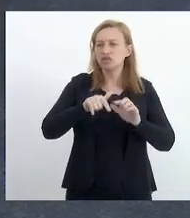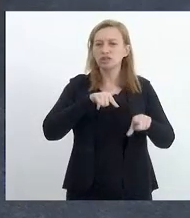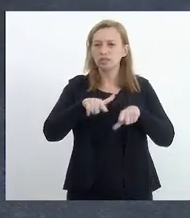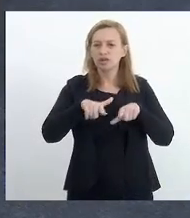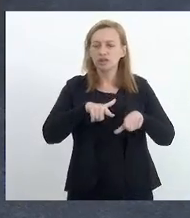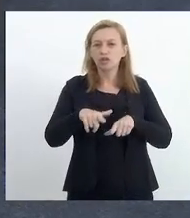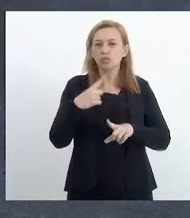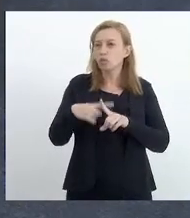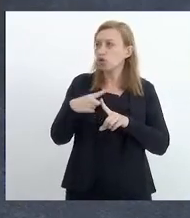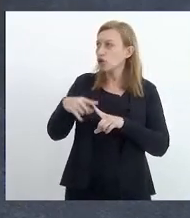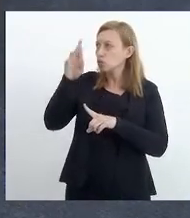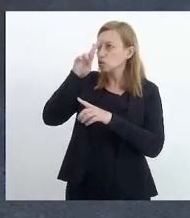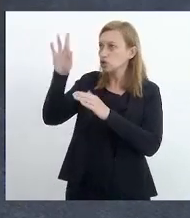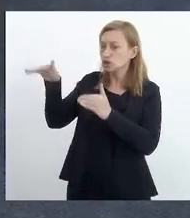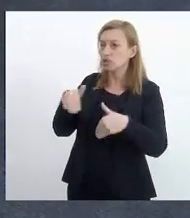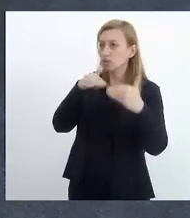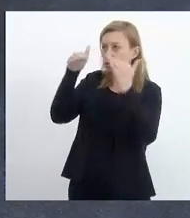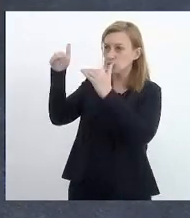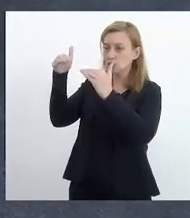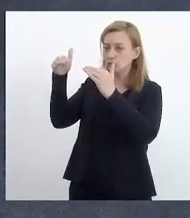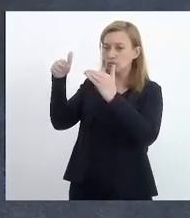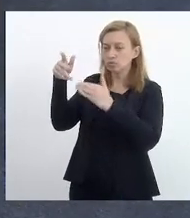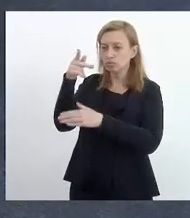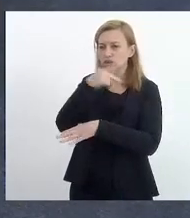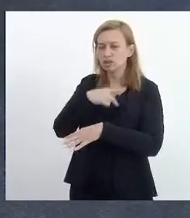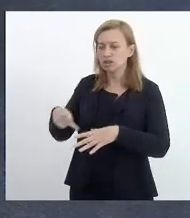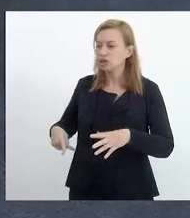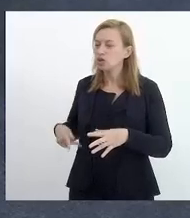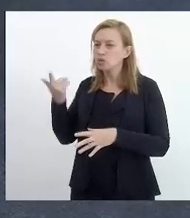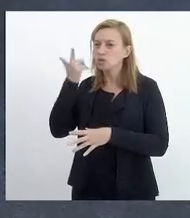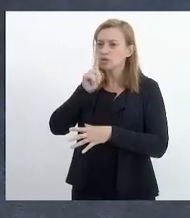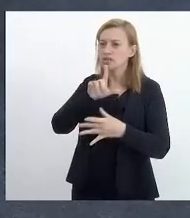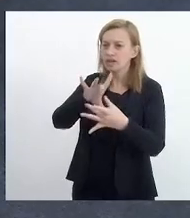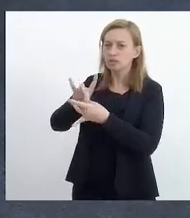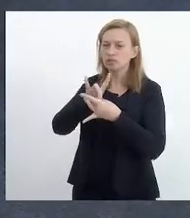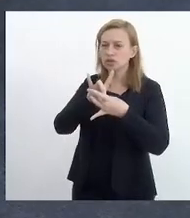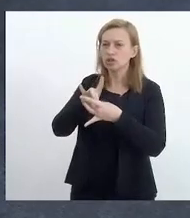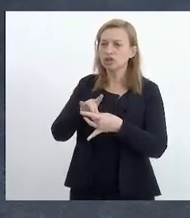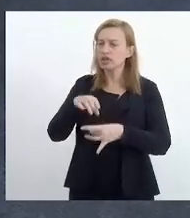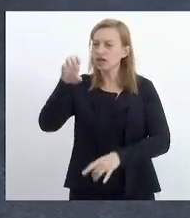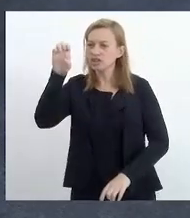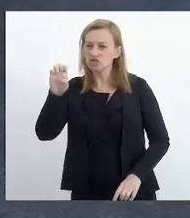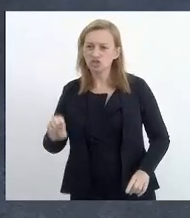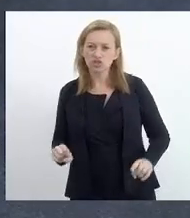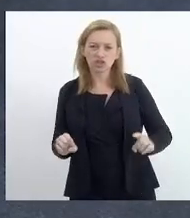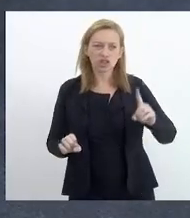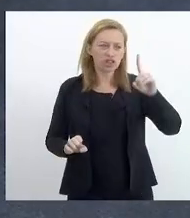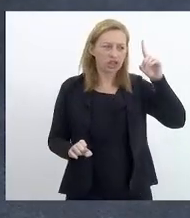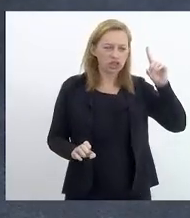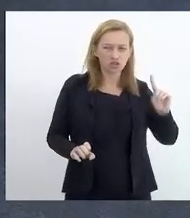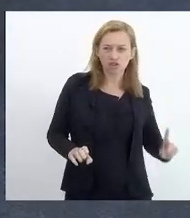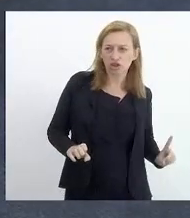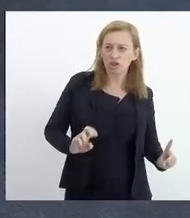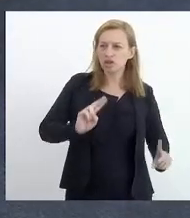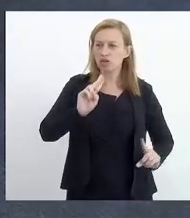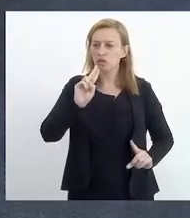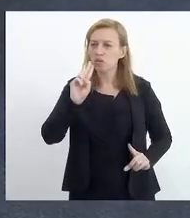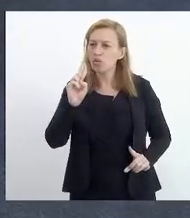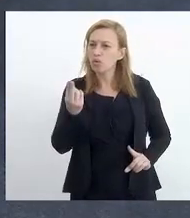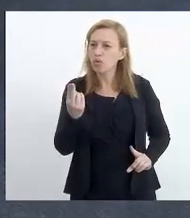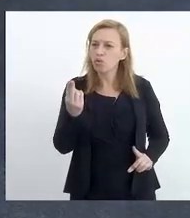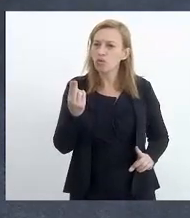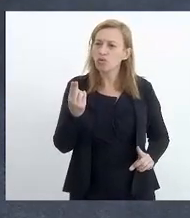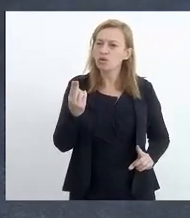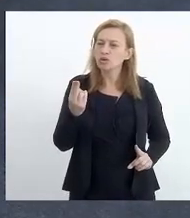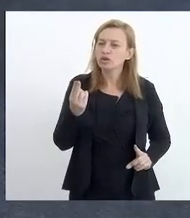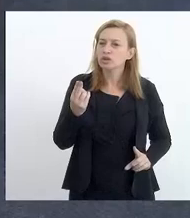Vossa Excelência consegue unir desde a direita, a esquerda ou aqueles que